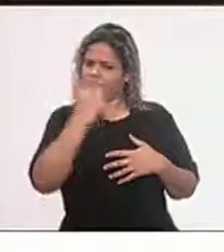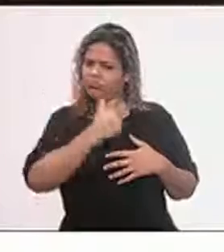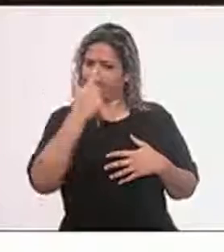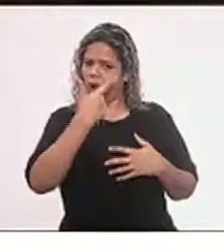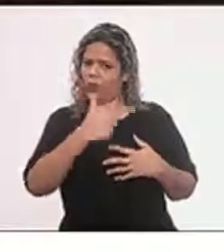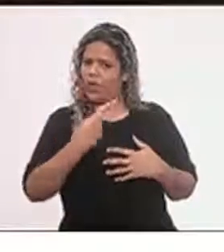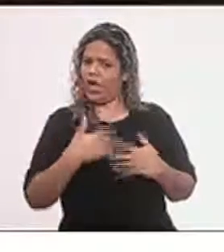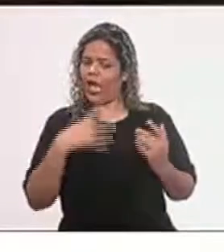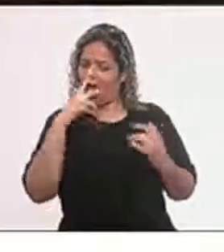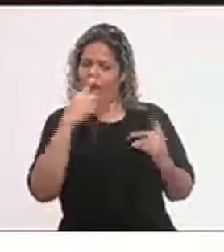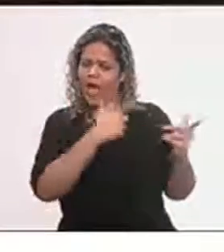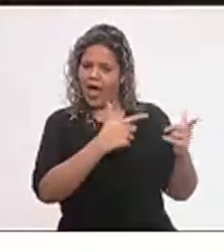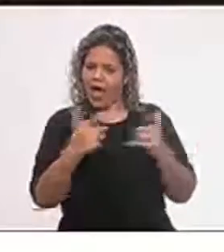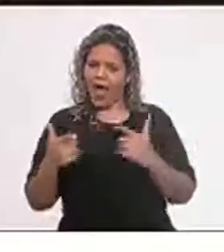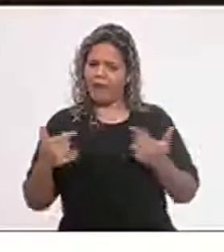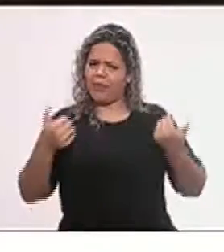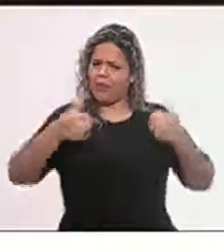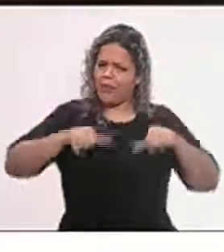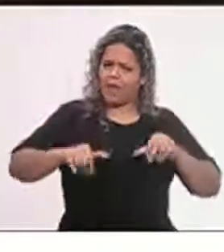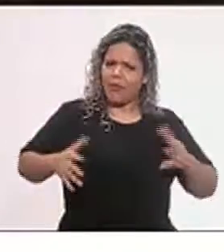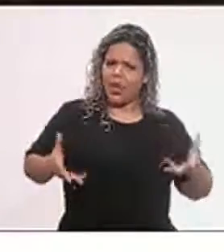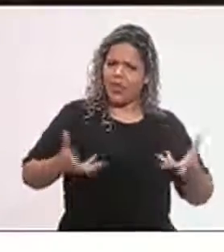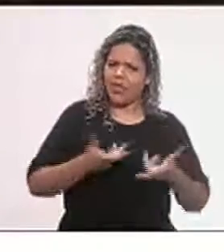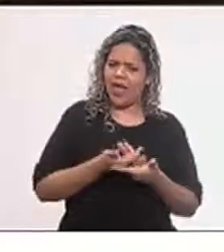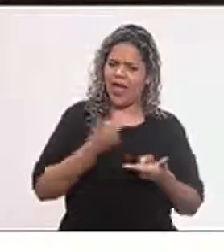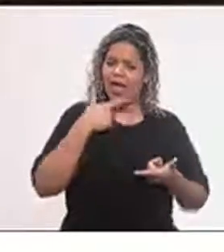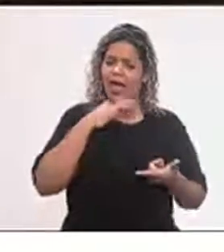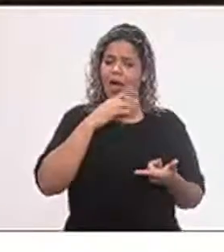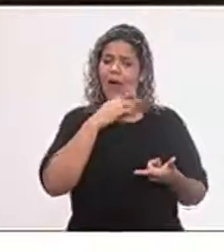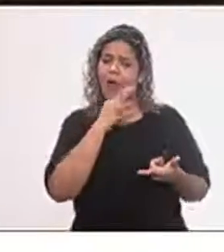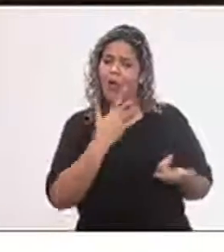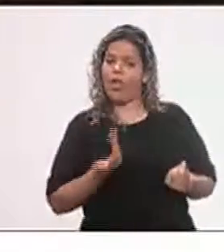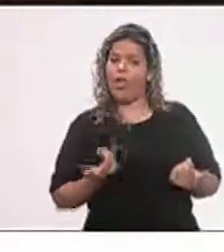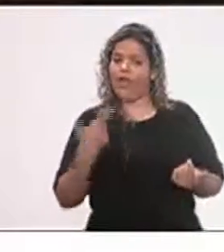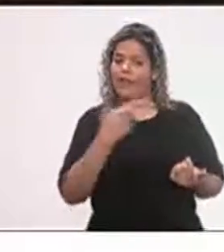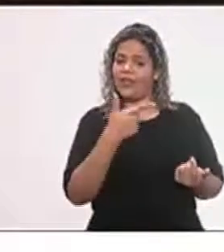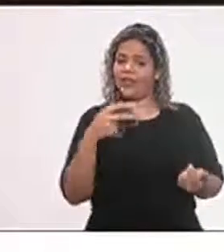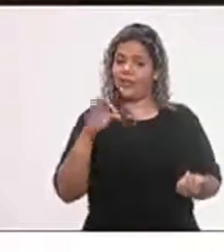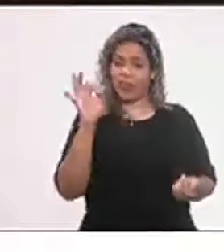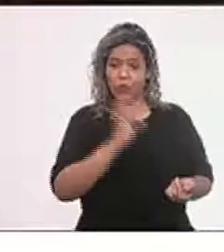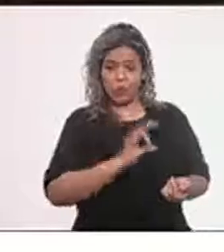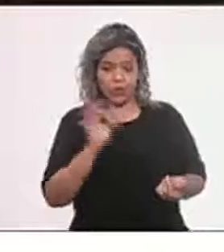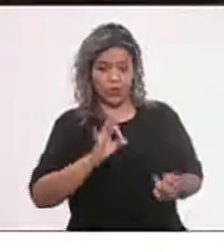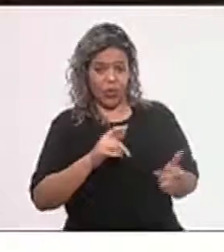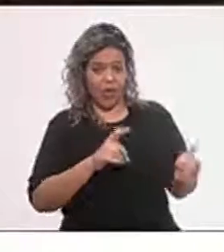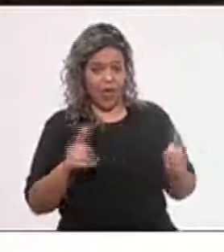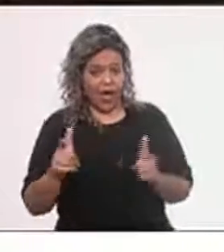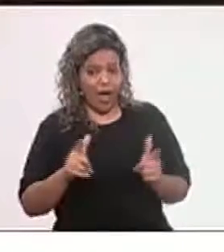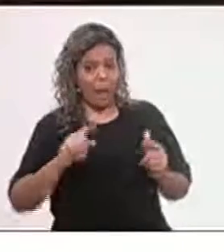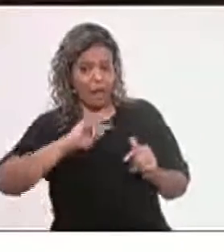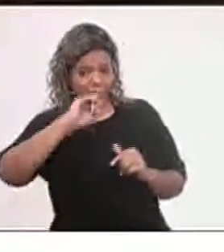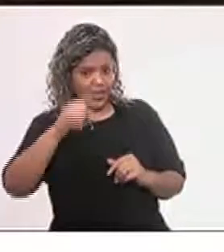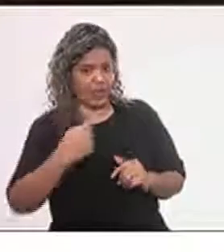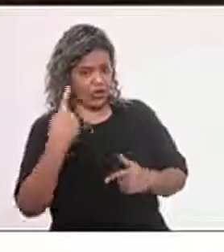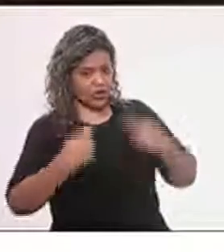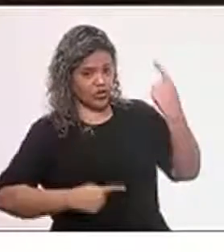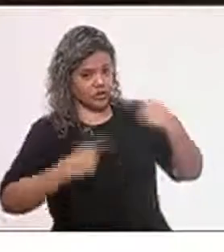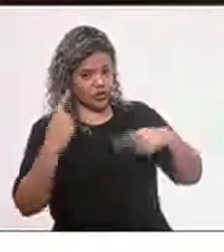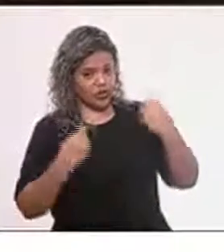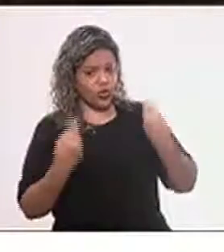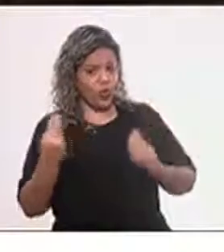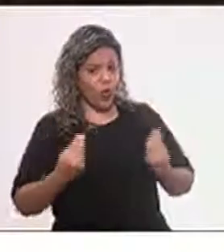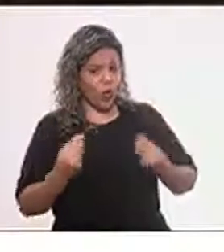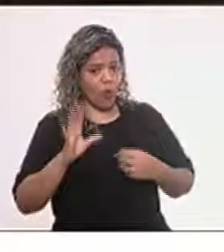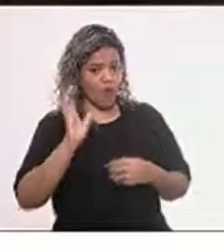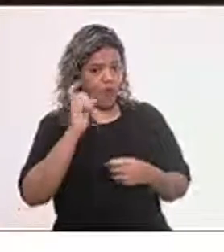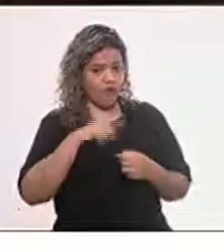né? Armas de péssima qualidade que falham, 25% dessas armas, e depois a gente tem que discutir aqui quando a